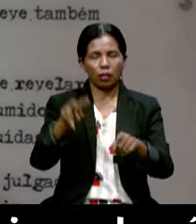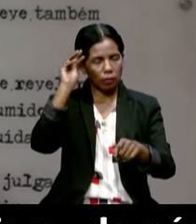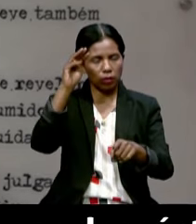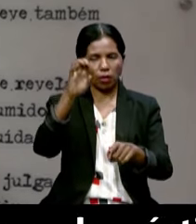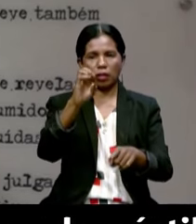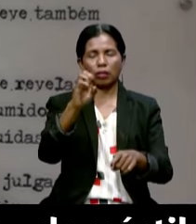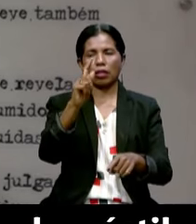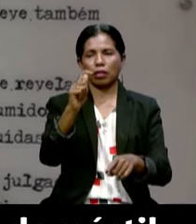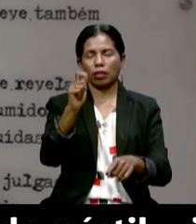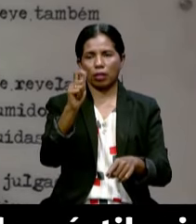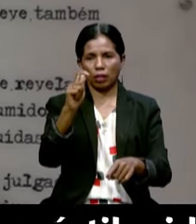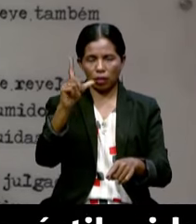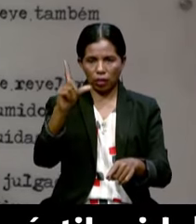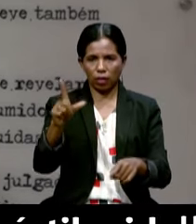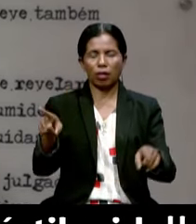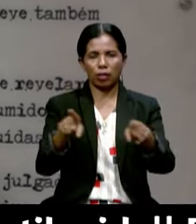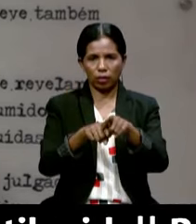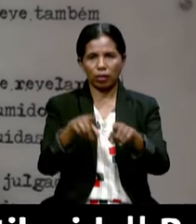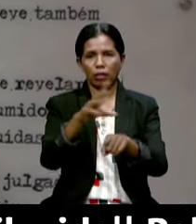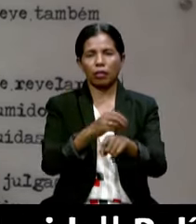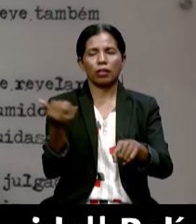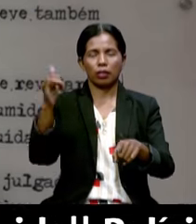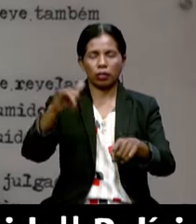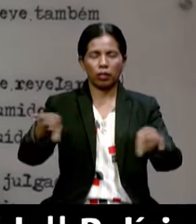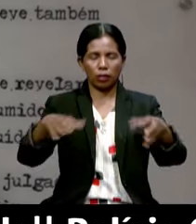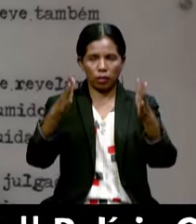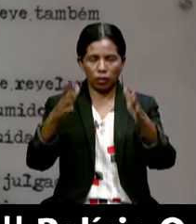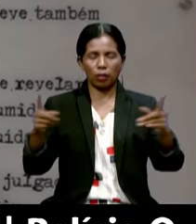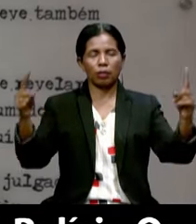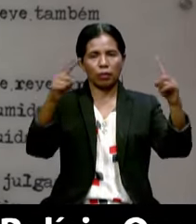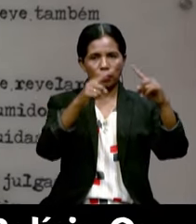Estatal. Se conta muito, se ele não funcionar, né, bato